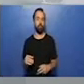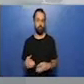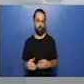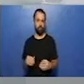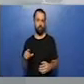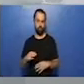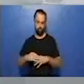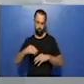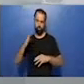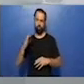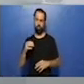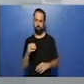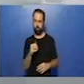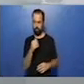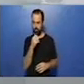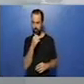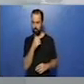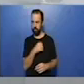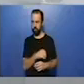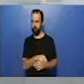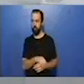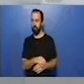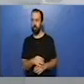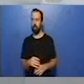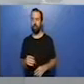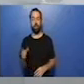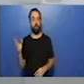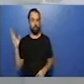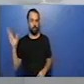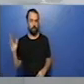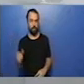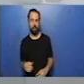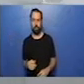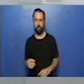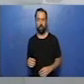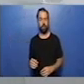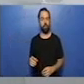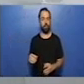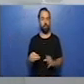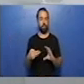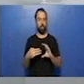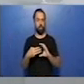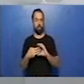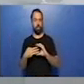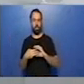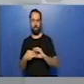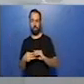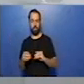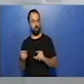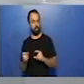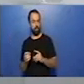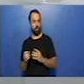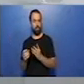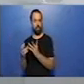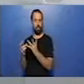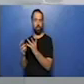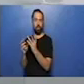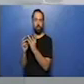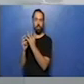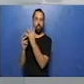vivos que a gente pode observar aqui. Essa célula eucariótica deu origem ao reino